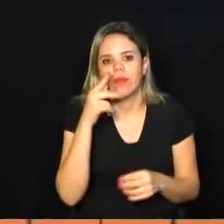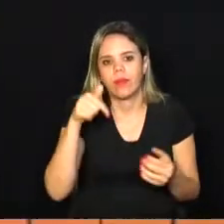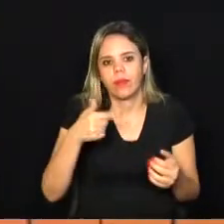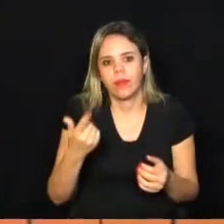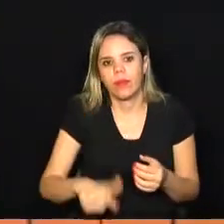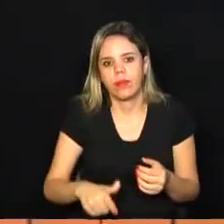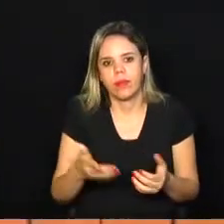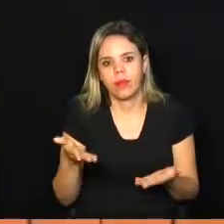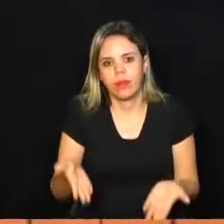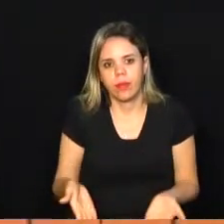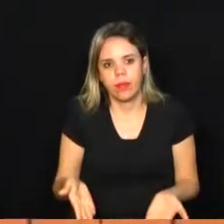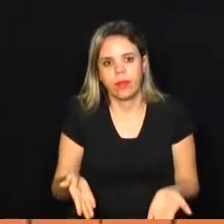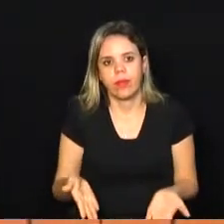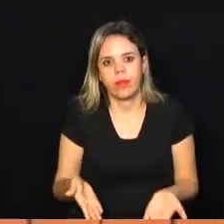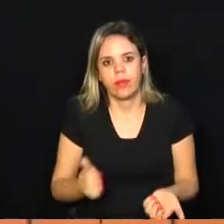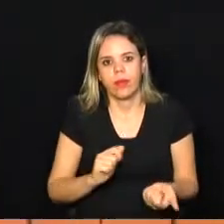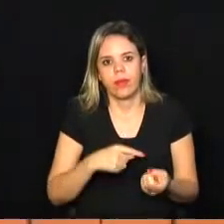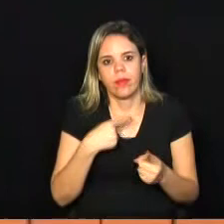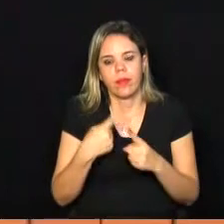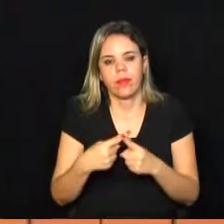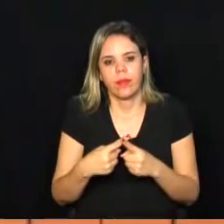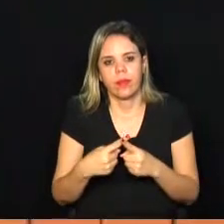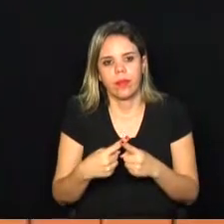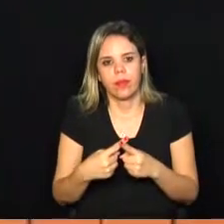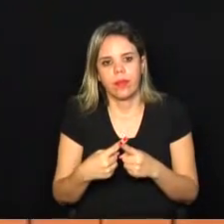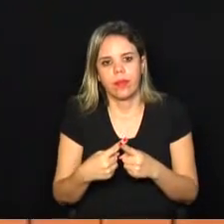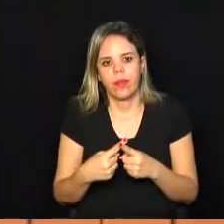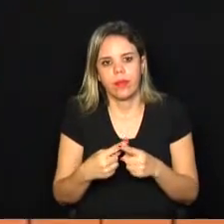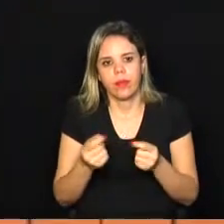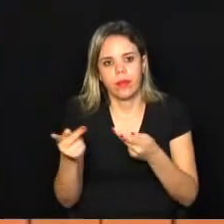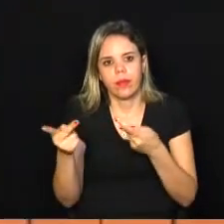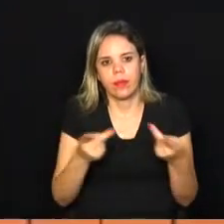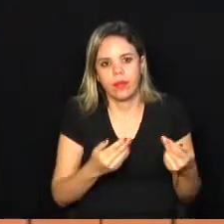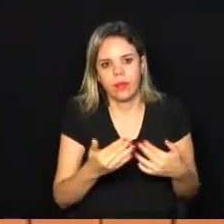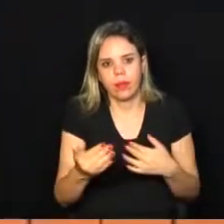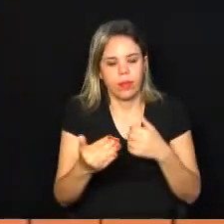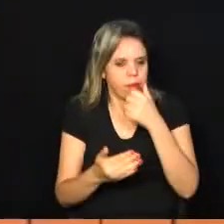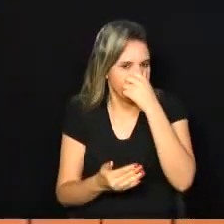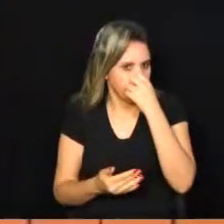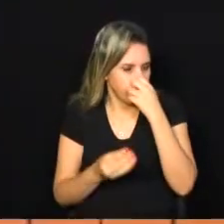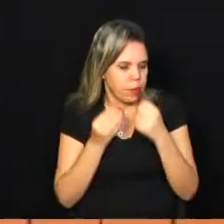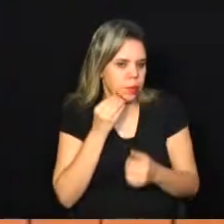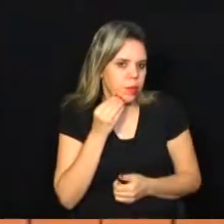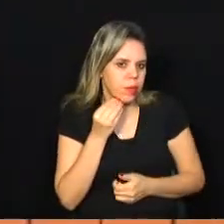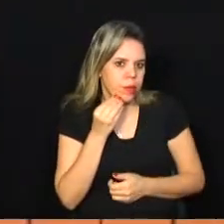mais vezes aqui no Mais Esportes. Já fica o convite aqui para uma próxima